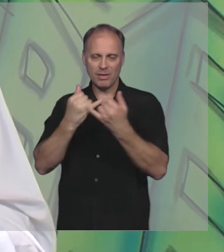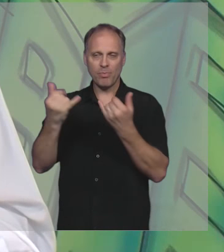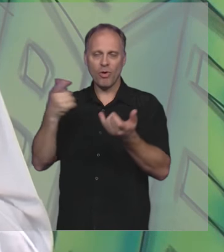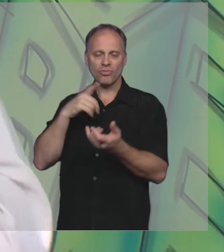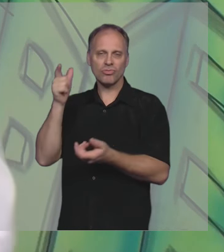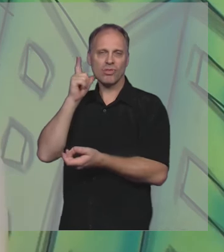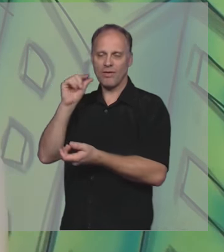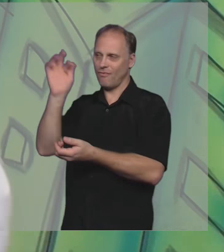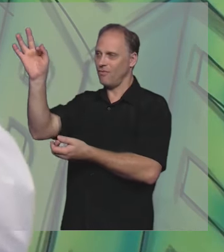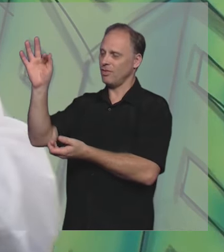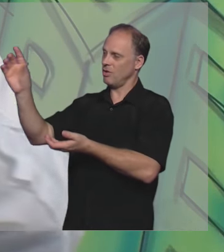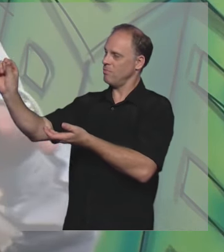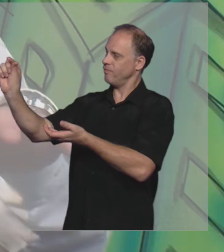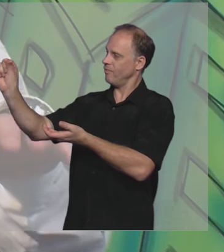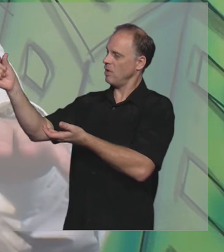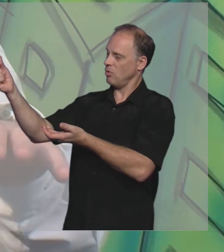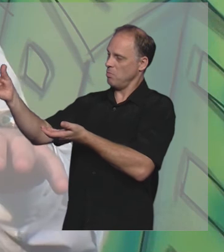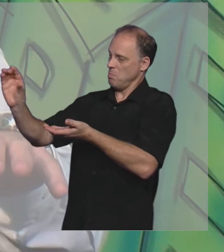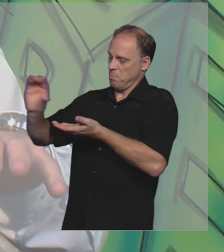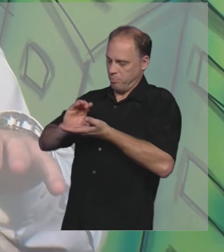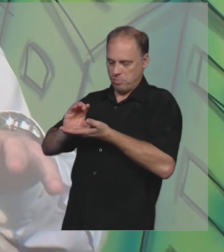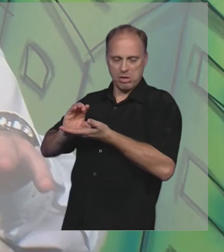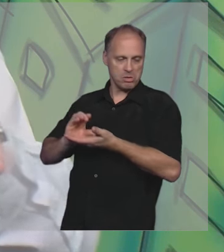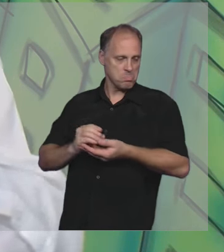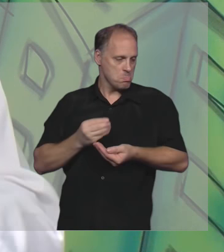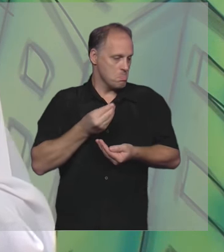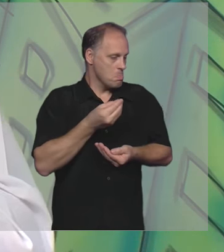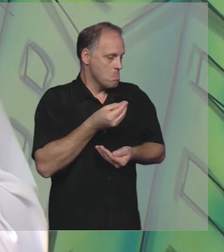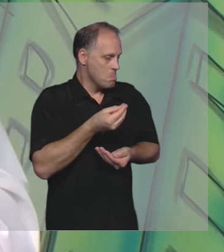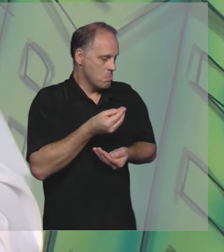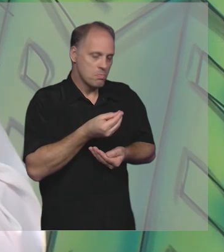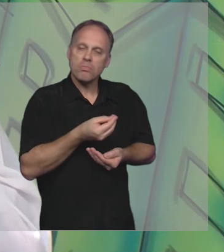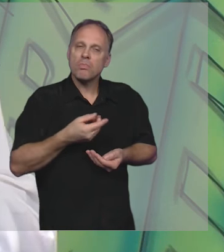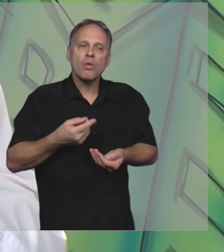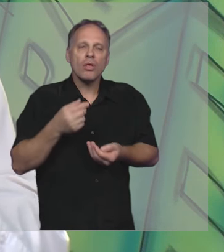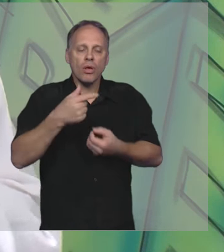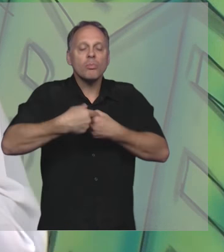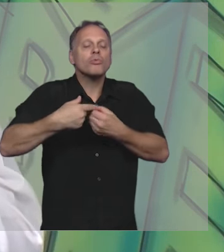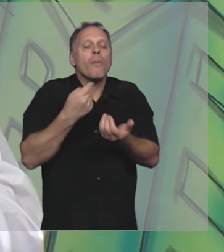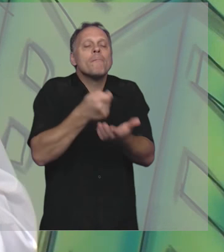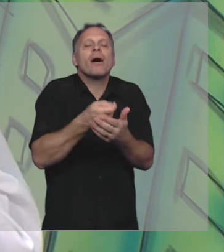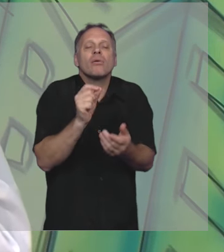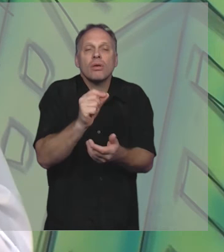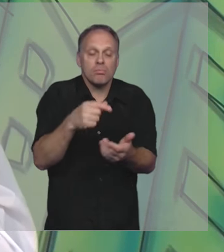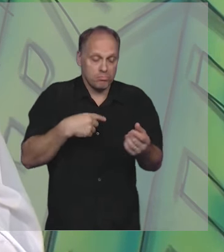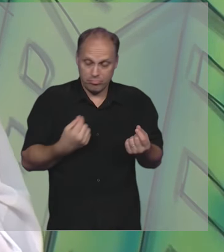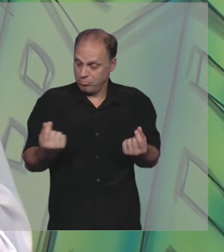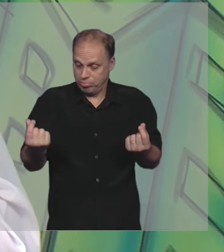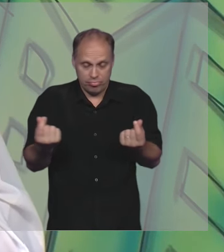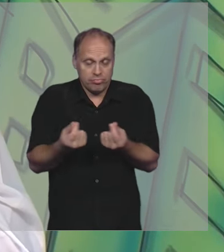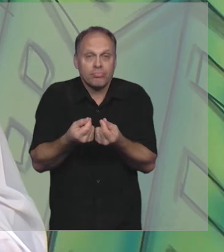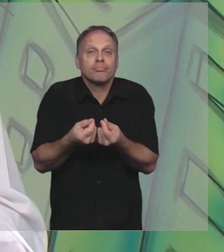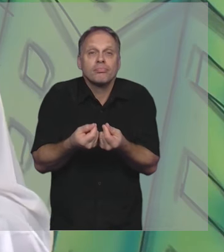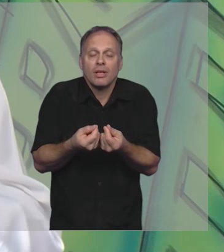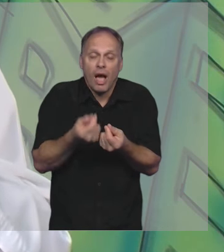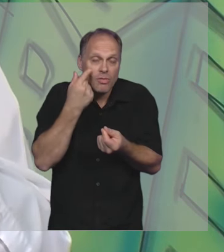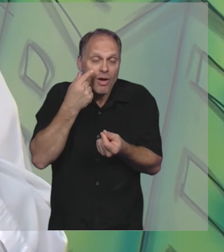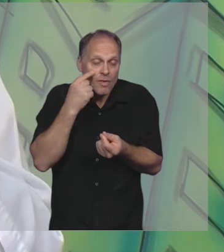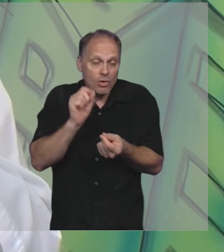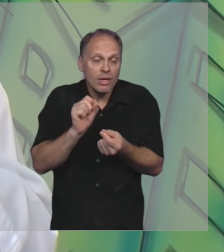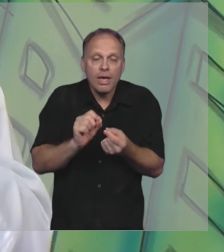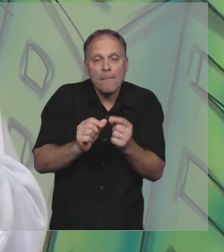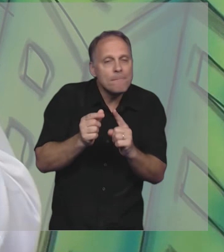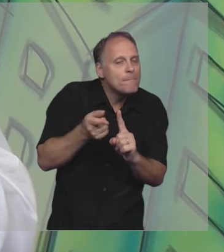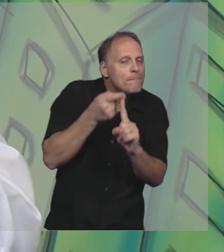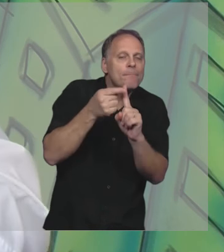que tu recebe e os investimentos que tu precisa fazer. E a partir daí tu acaba dando uma prioridade. Então tu vai fazer